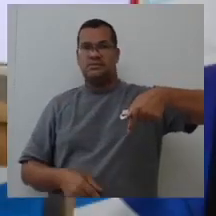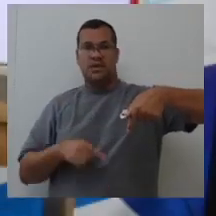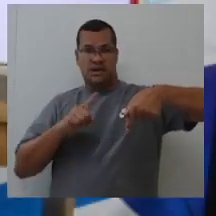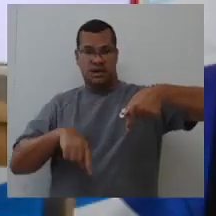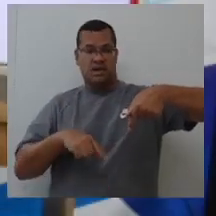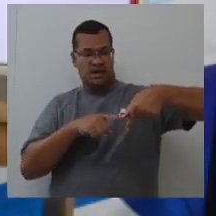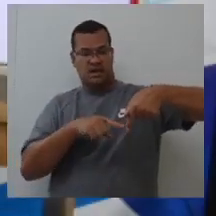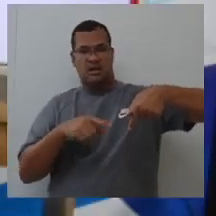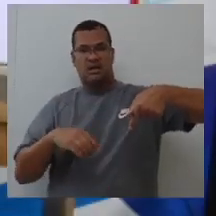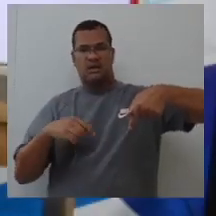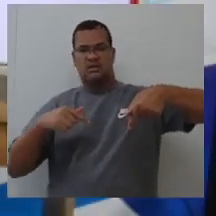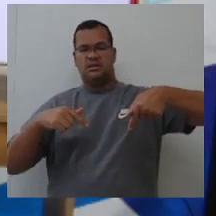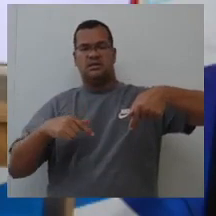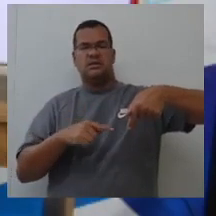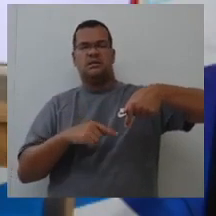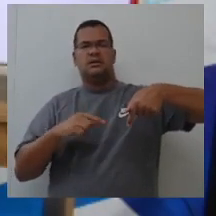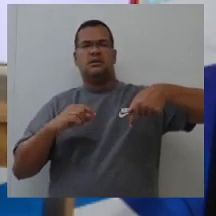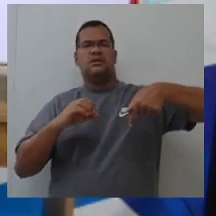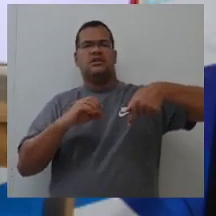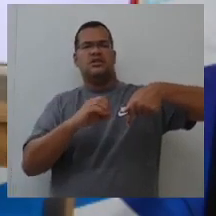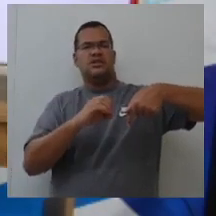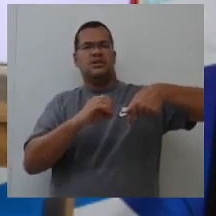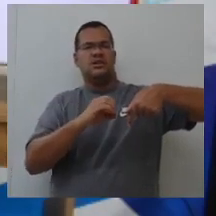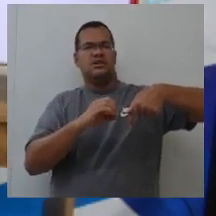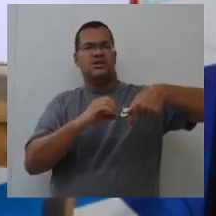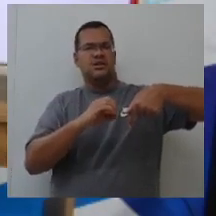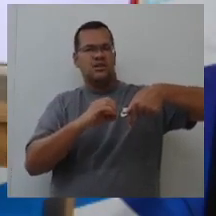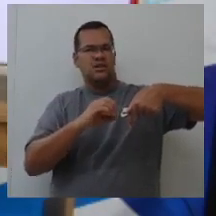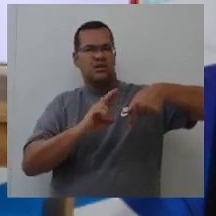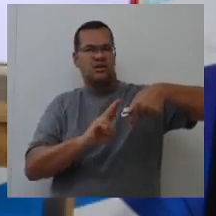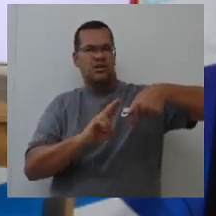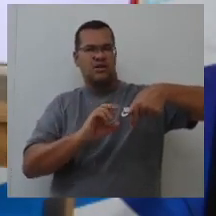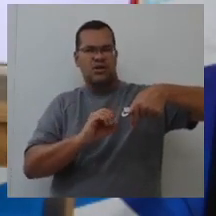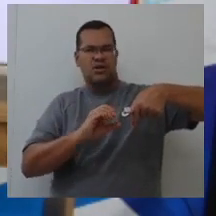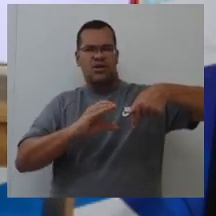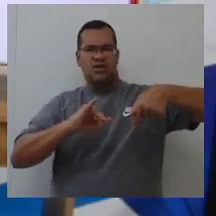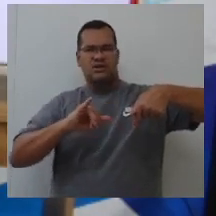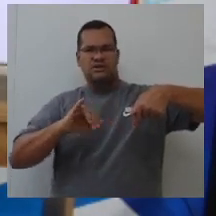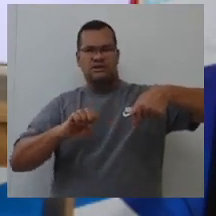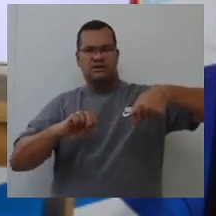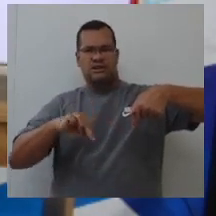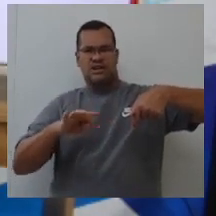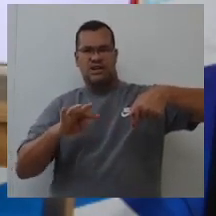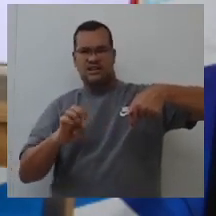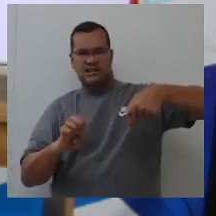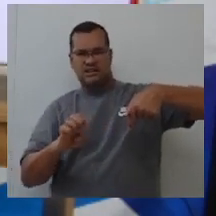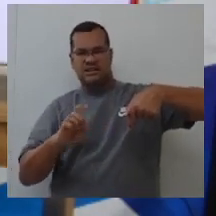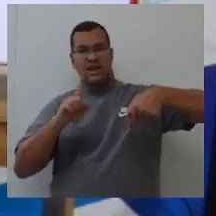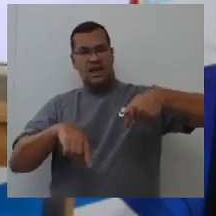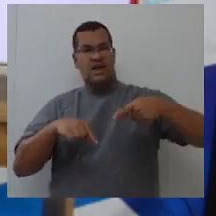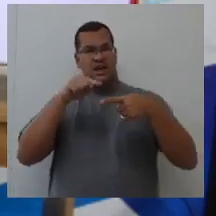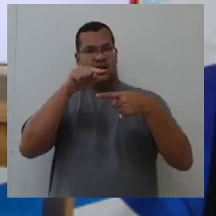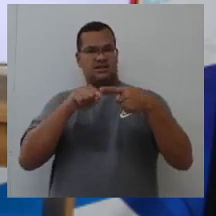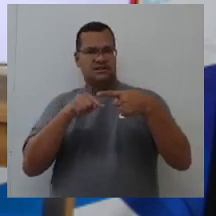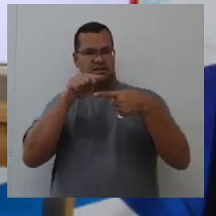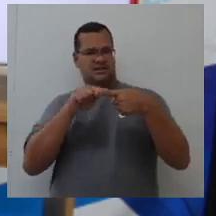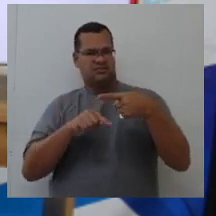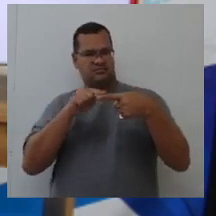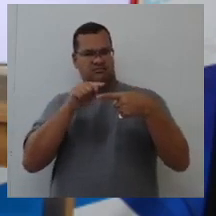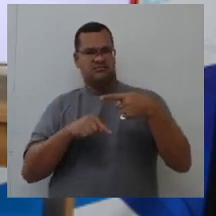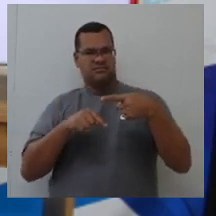Q de quociente, ok? É por isso que é a letra Q. Então, quando a gente fala razão, na verdade, a razão